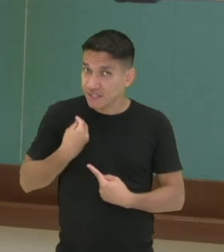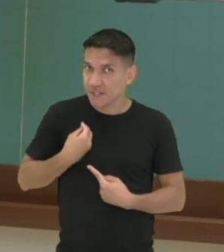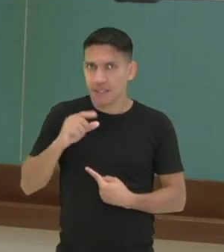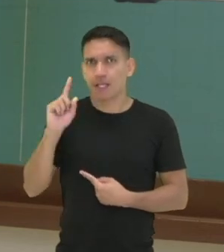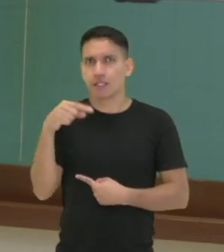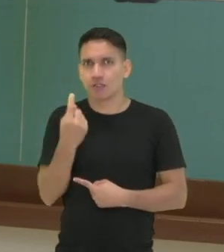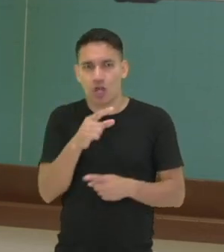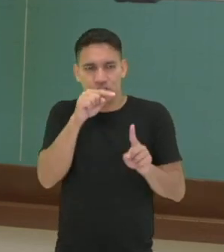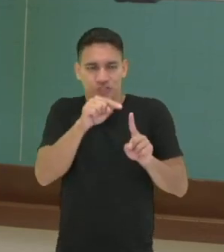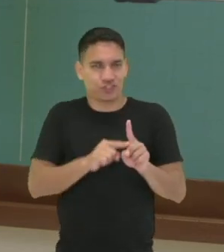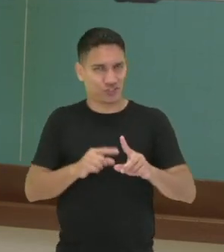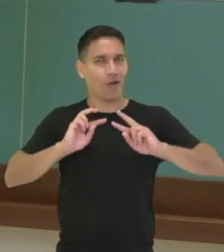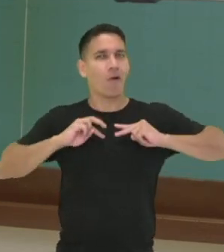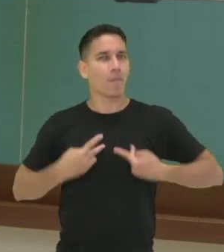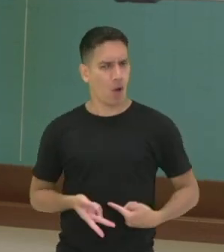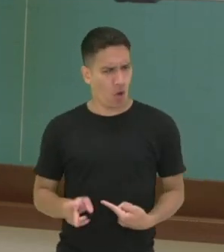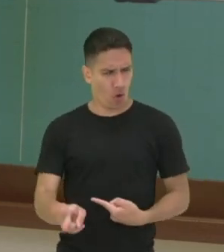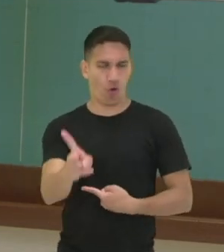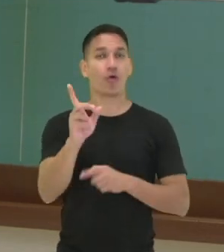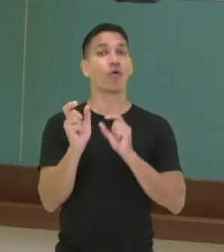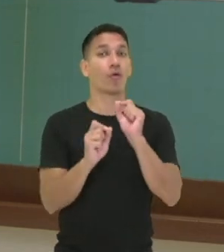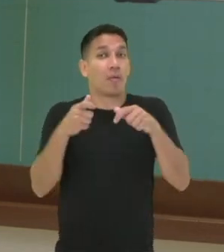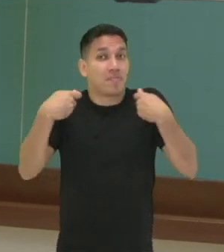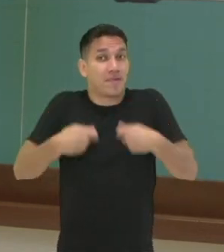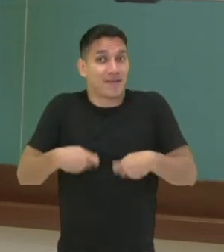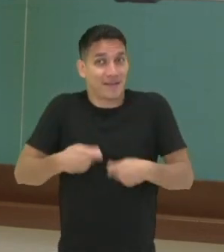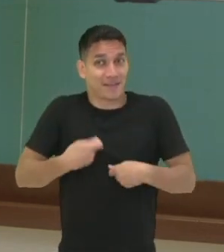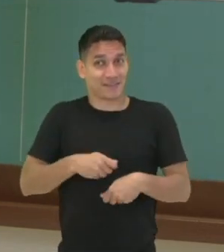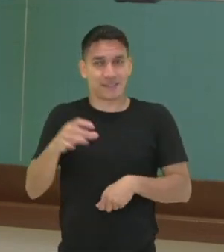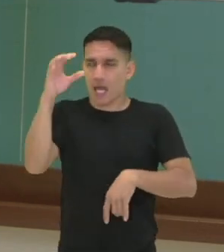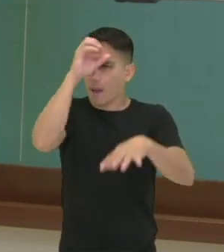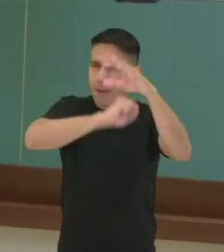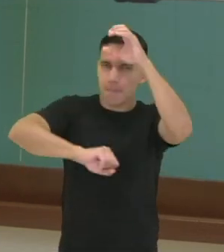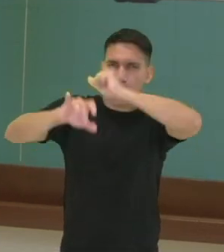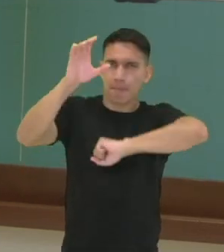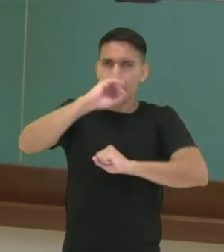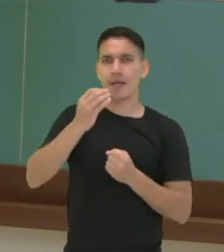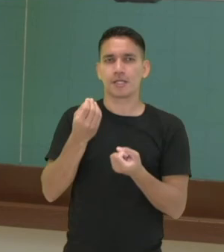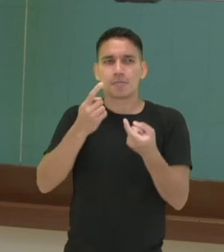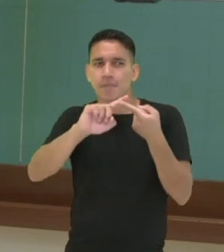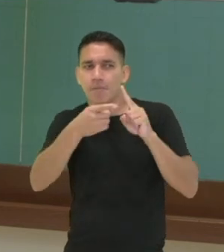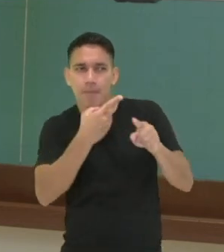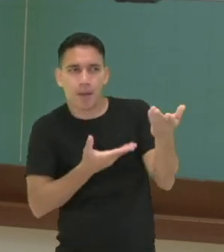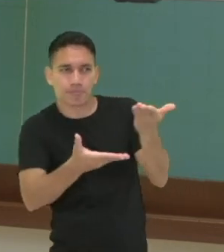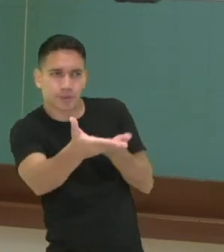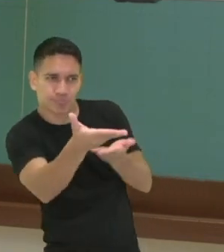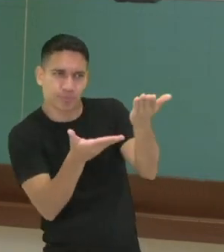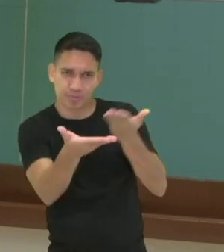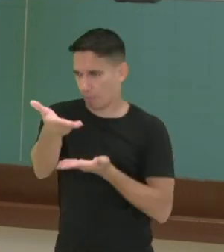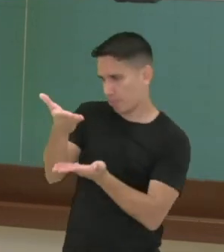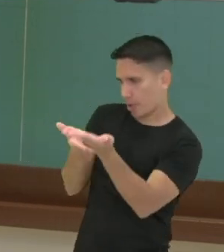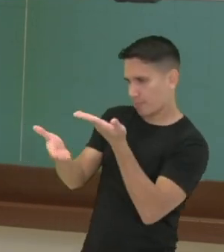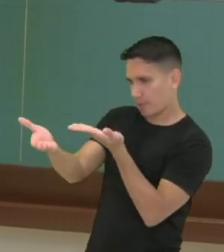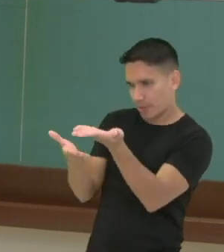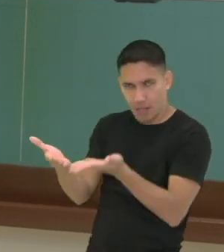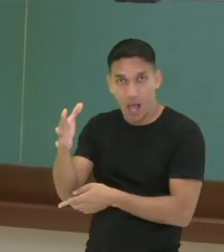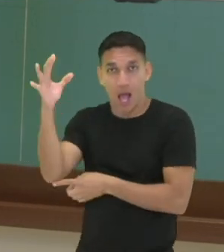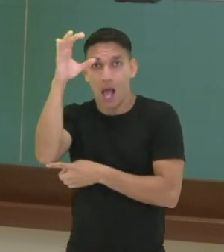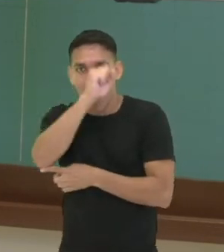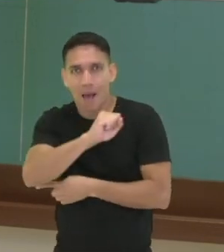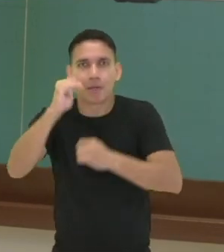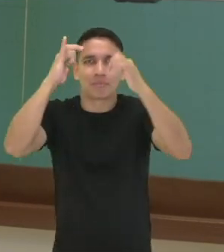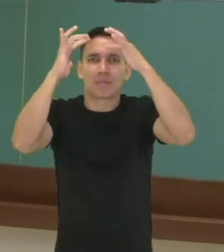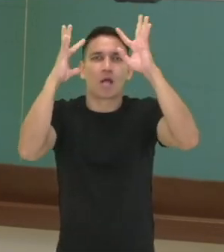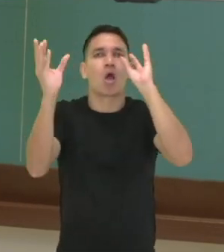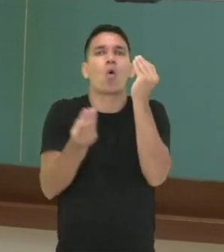nossa espécie aí continue, é necessário que a gente aprenda a fazer negociações, né, que a gente aprenda a pensar,